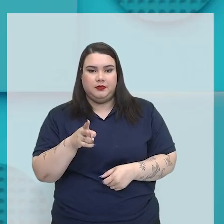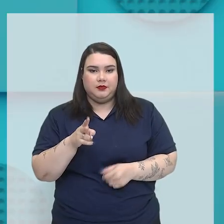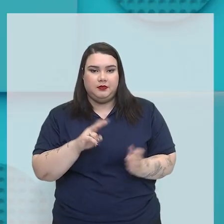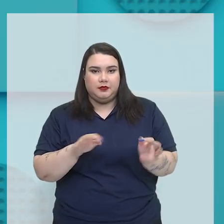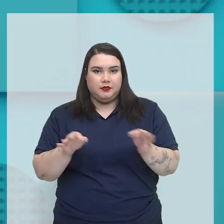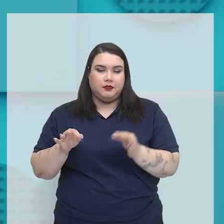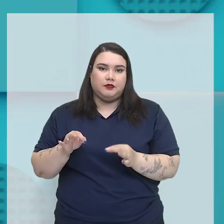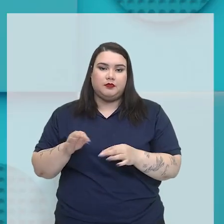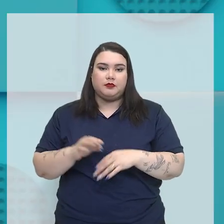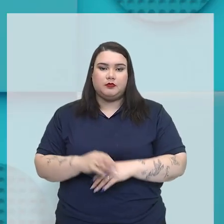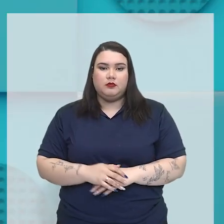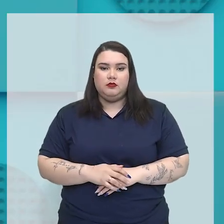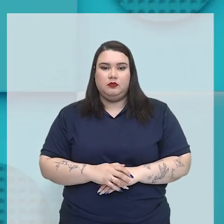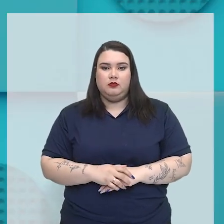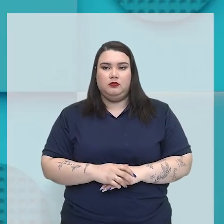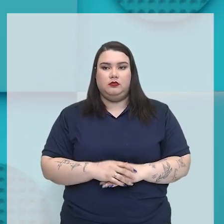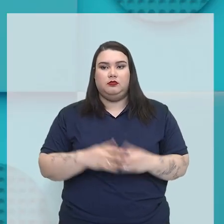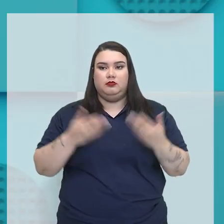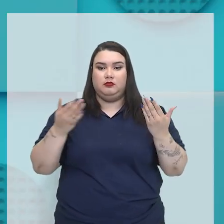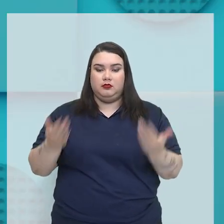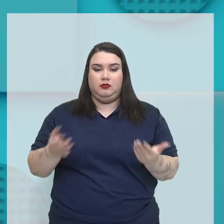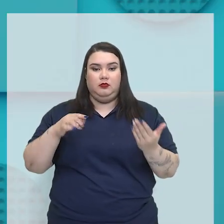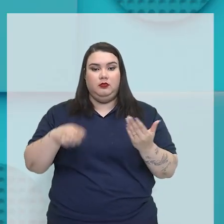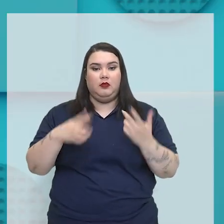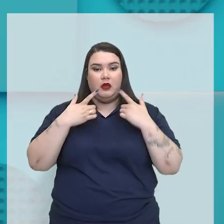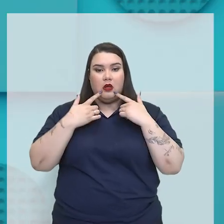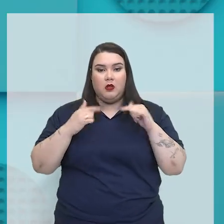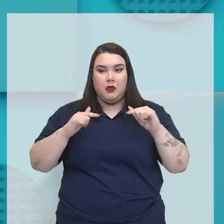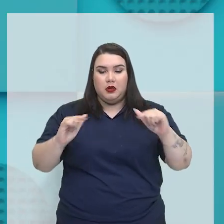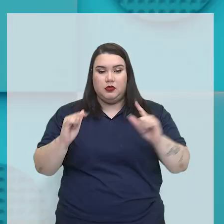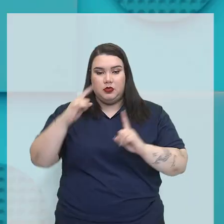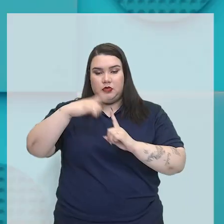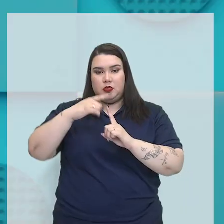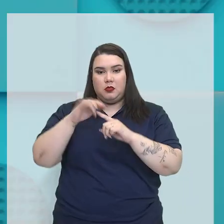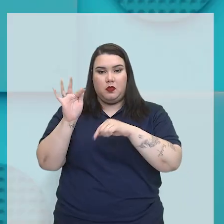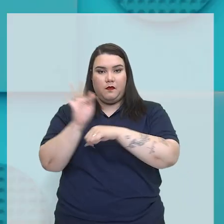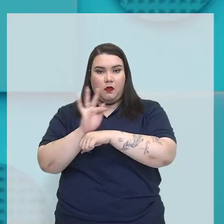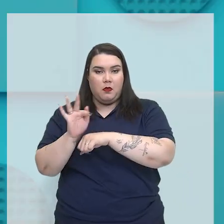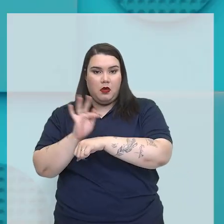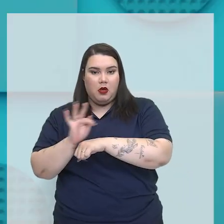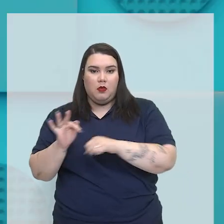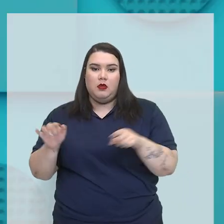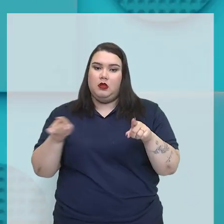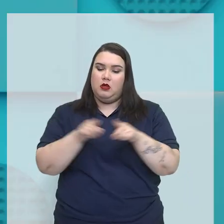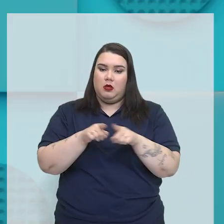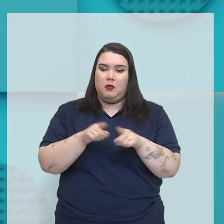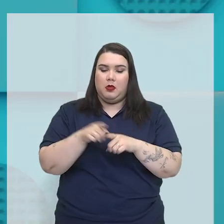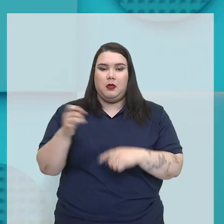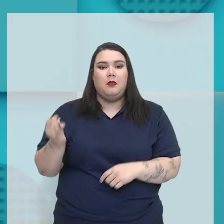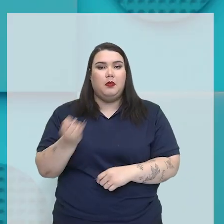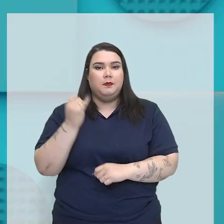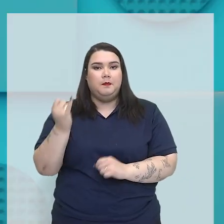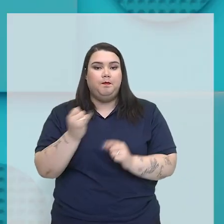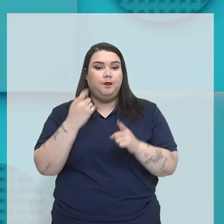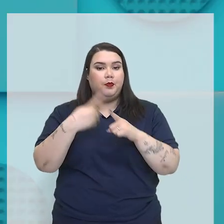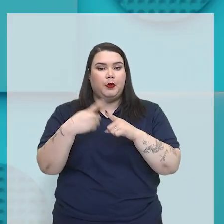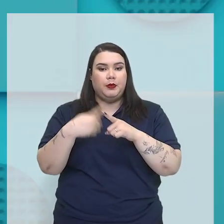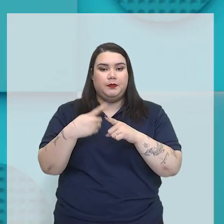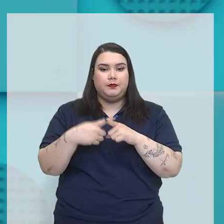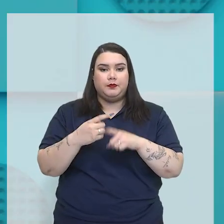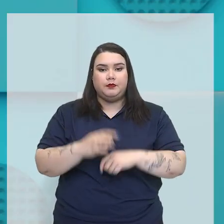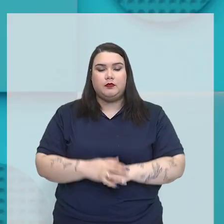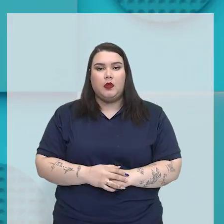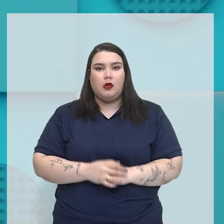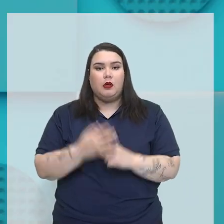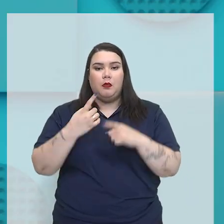né? Sendo que a linguagem formal, ela é também importante. Por quê? Porque